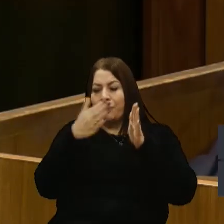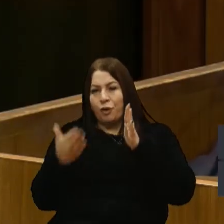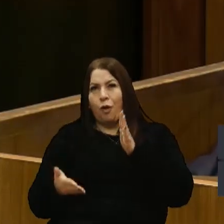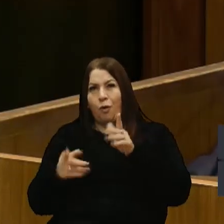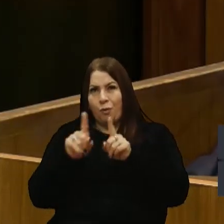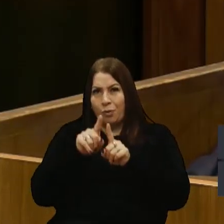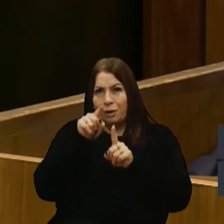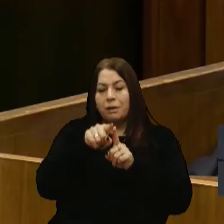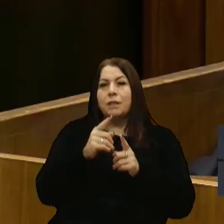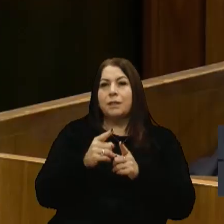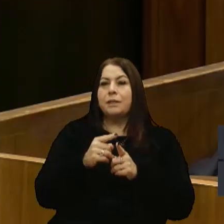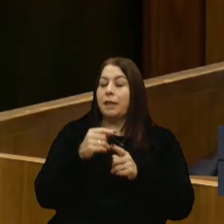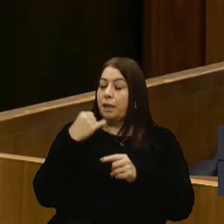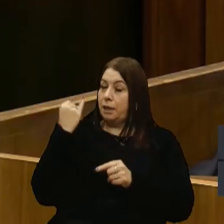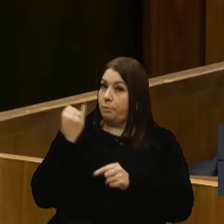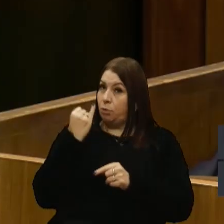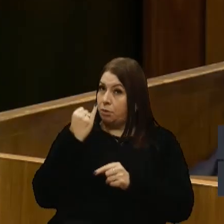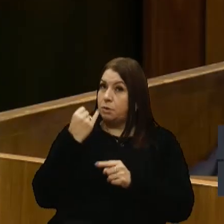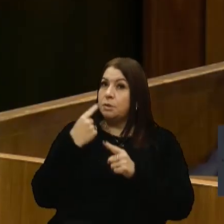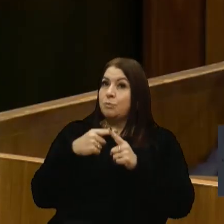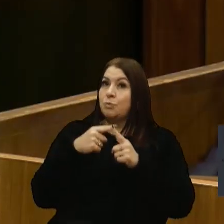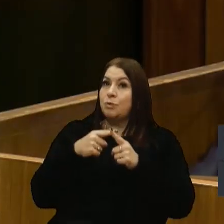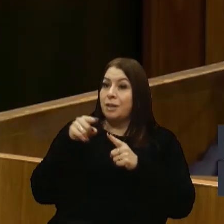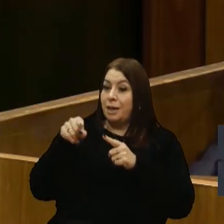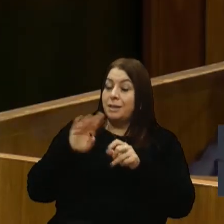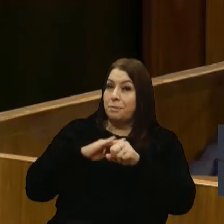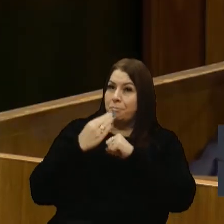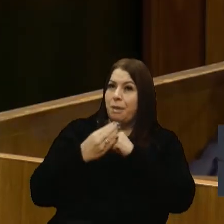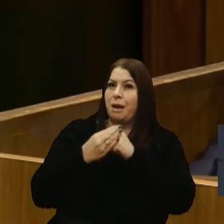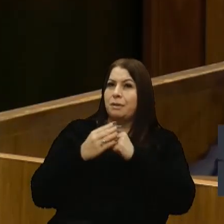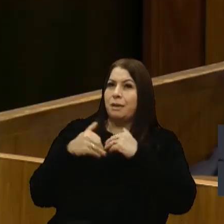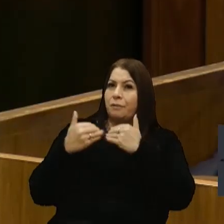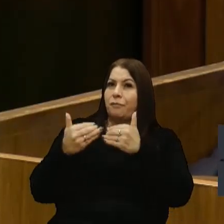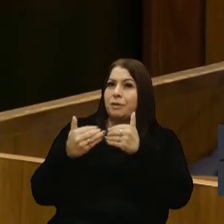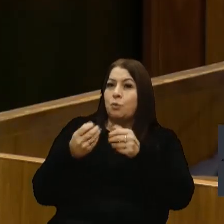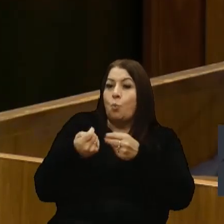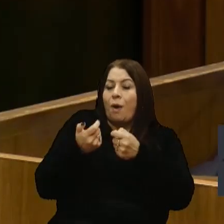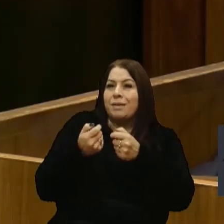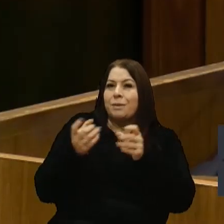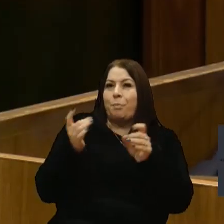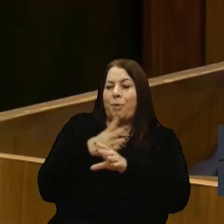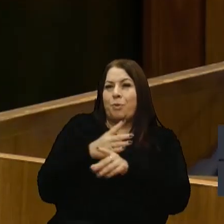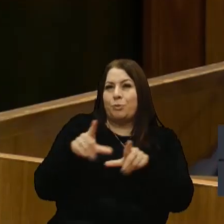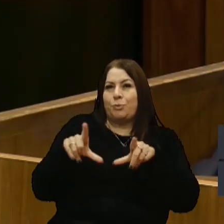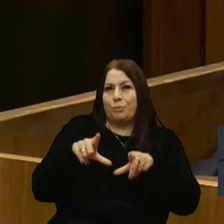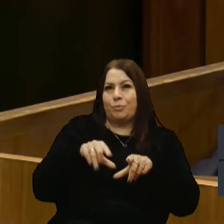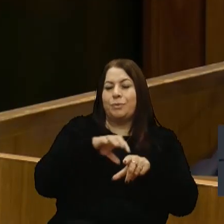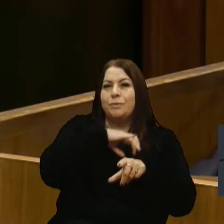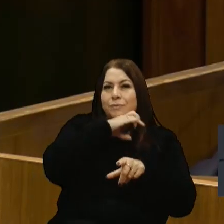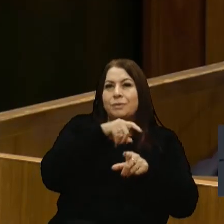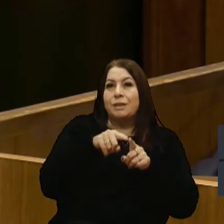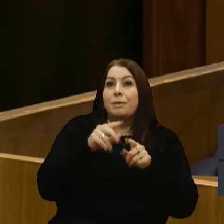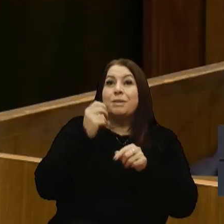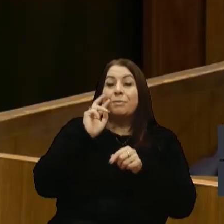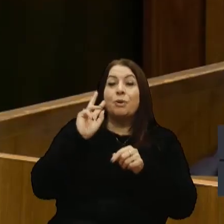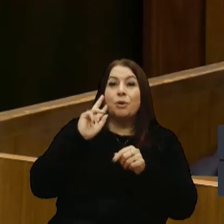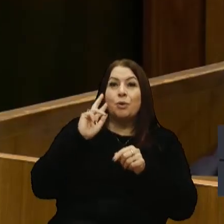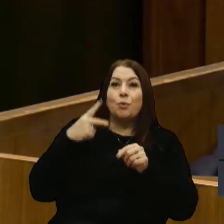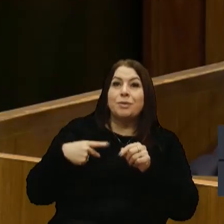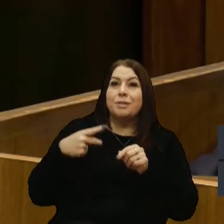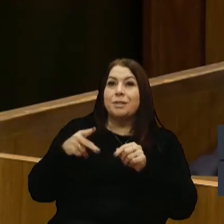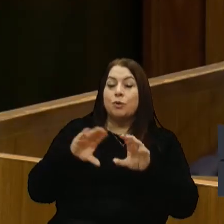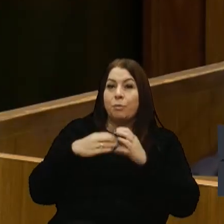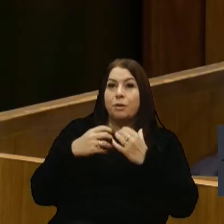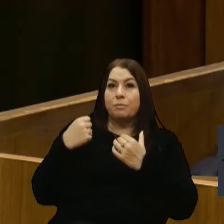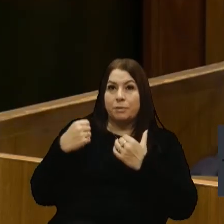né? É de extrema importância porque o Balardim já está em fase de regularização e nós precisamos reconhecer que aquela